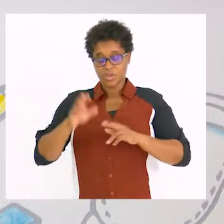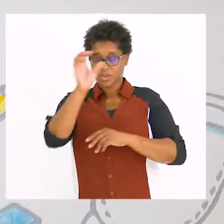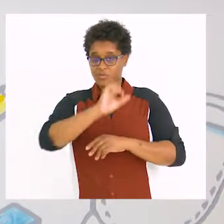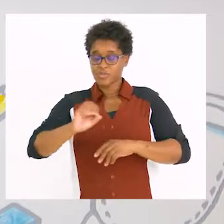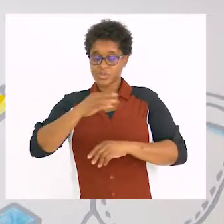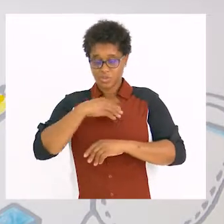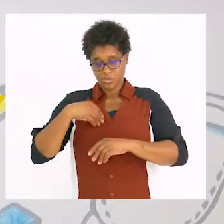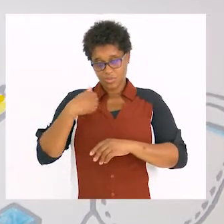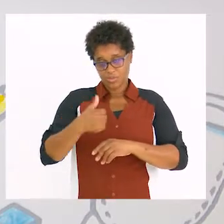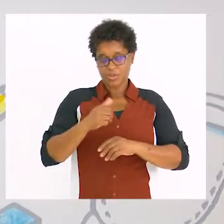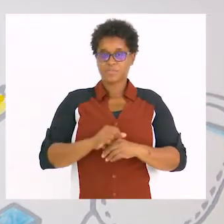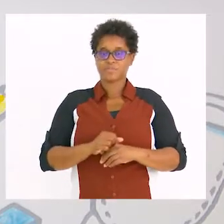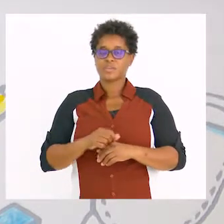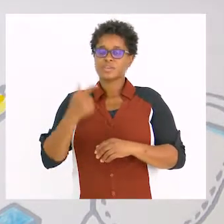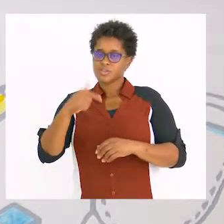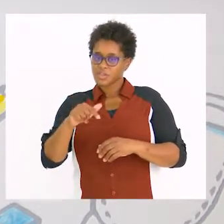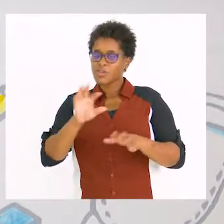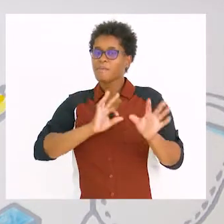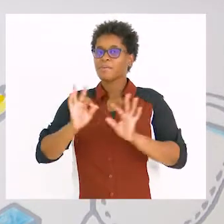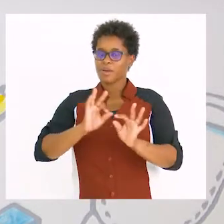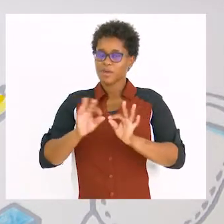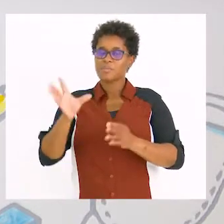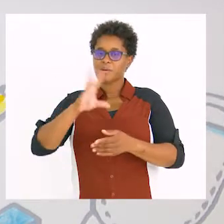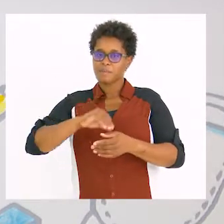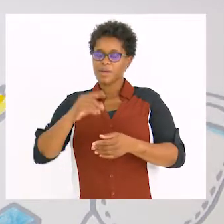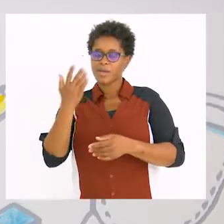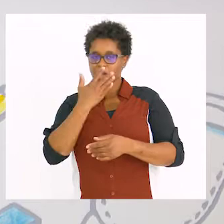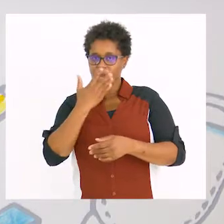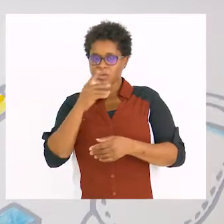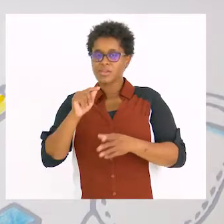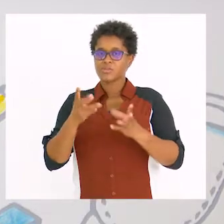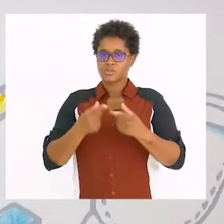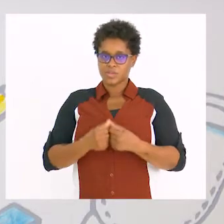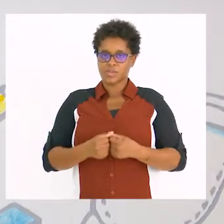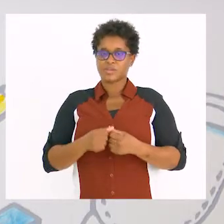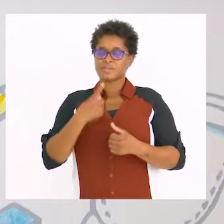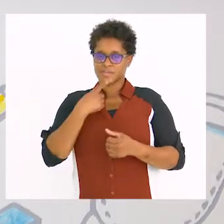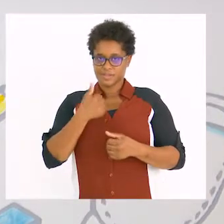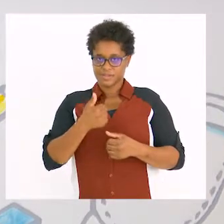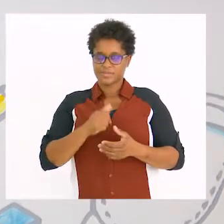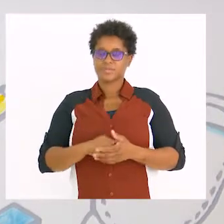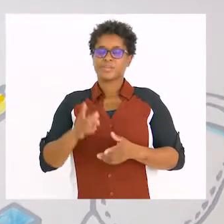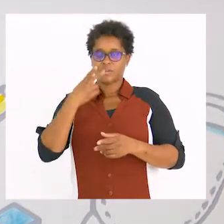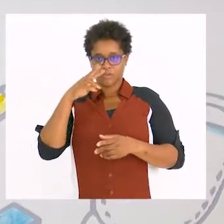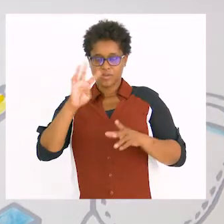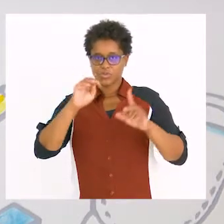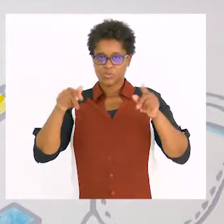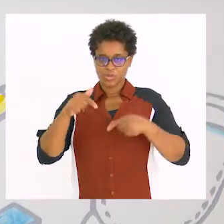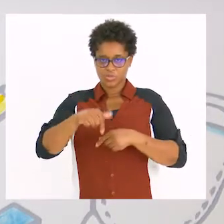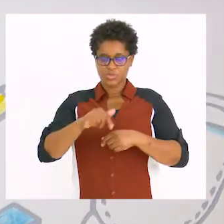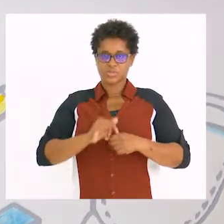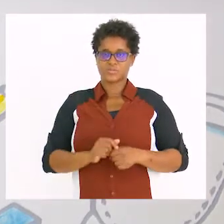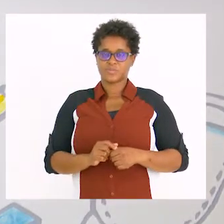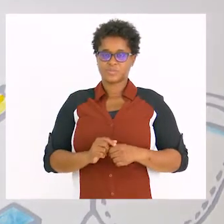tudo bem convosco e que estejam preparados para a aula de Economia, certo? Vamos ver o sumário de